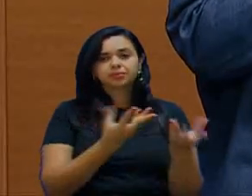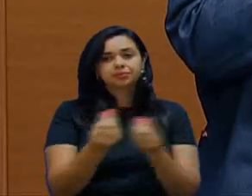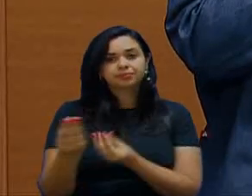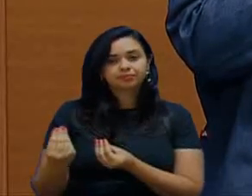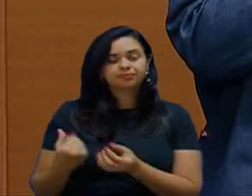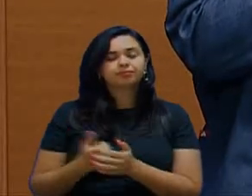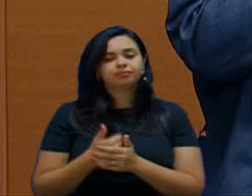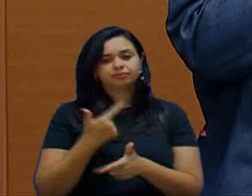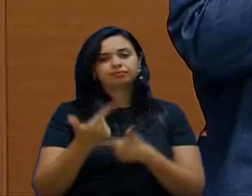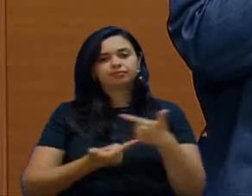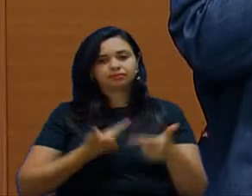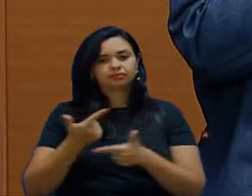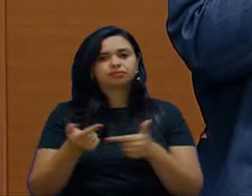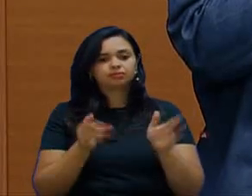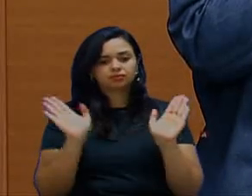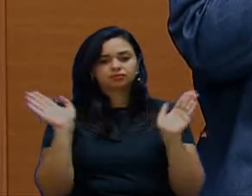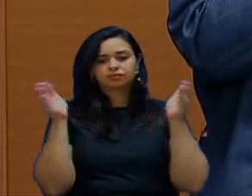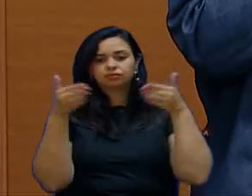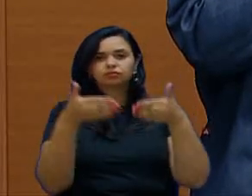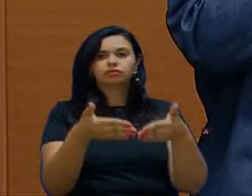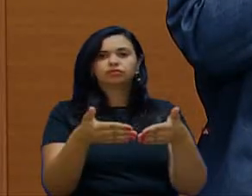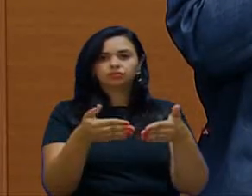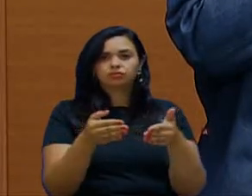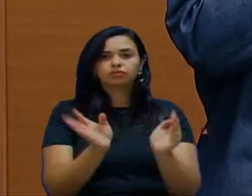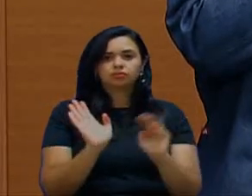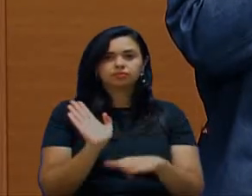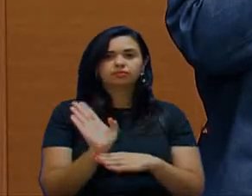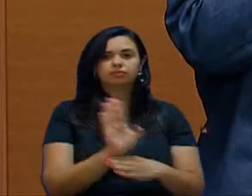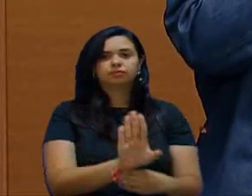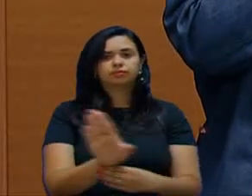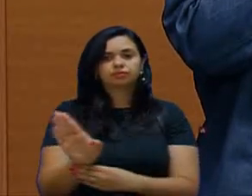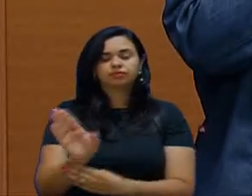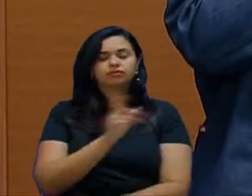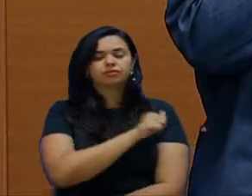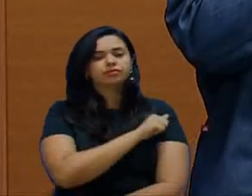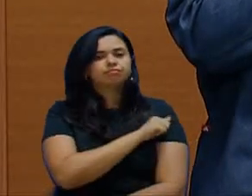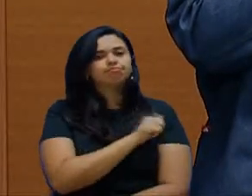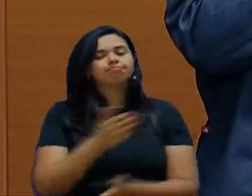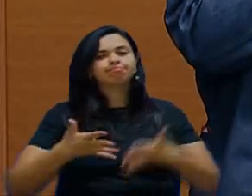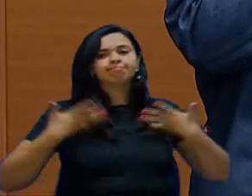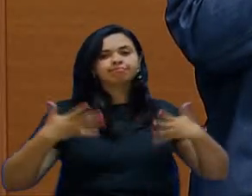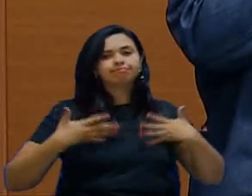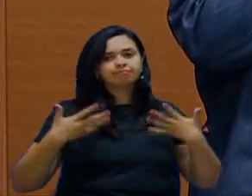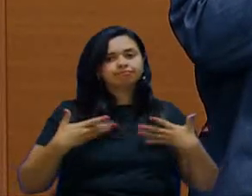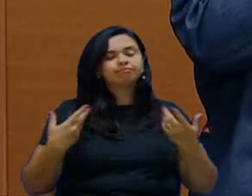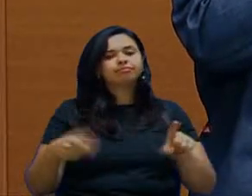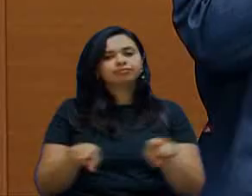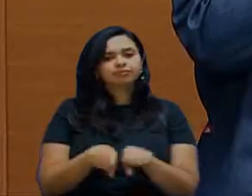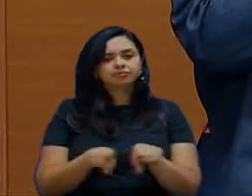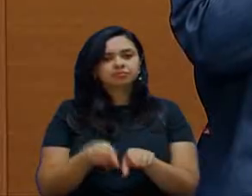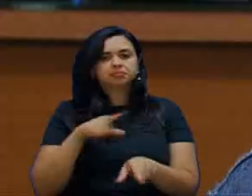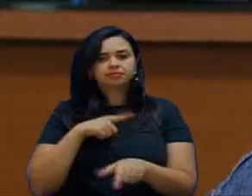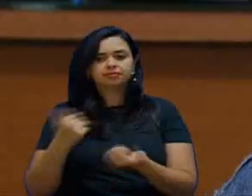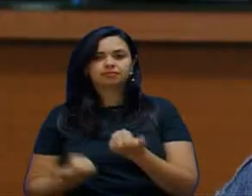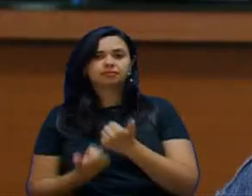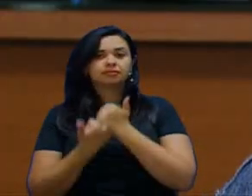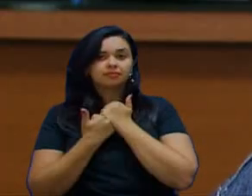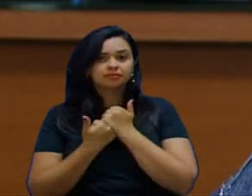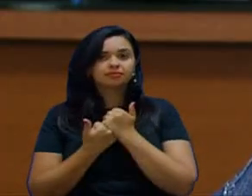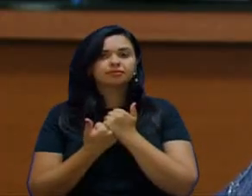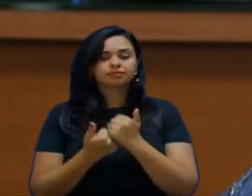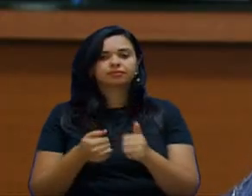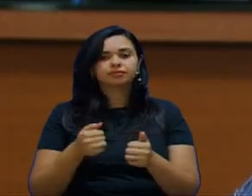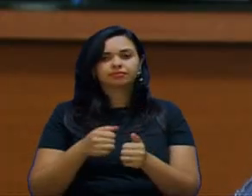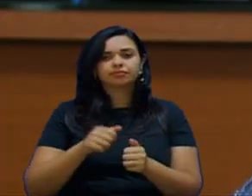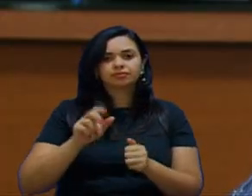bem específico para esses alunos, e para nós assim é de grande alegria. Nós temos também esse auxílio, né, e patrocínio também da